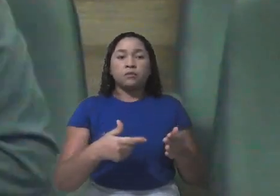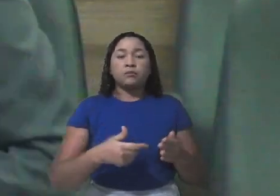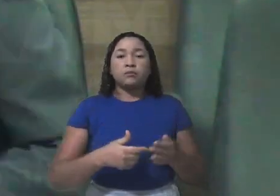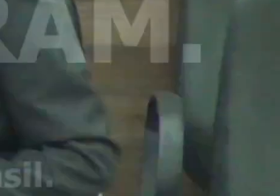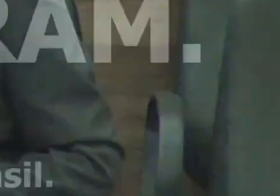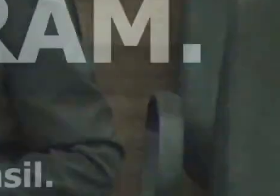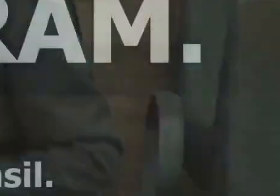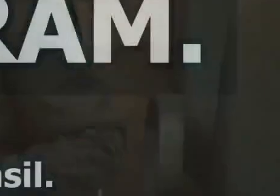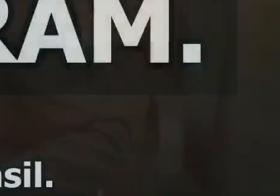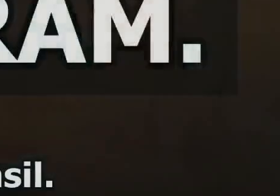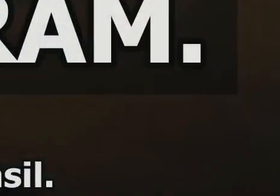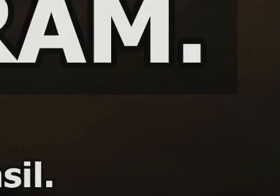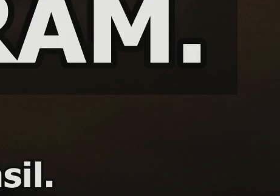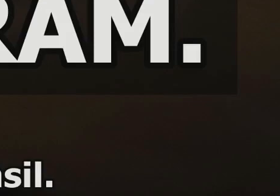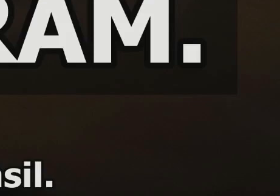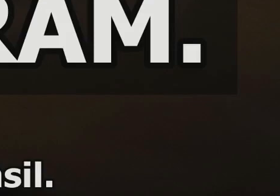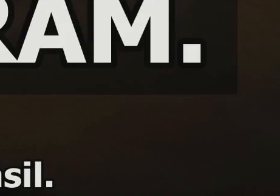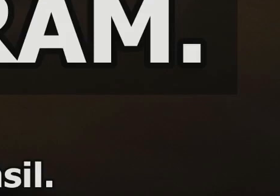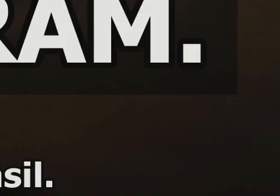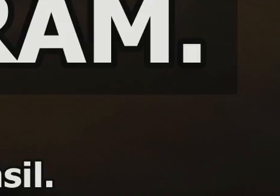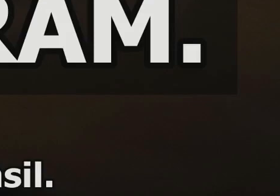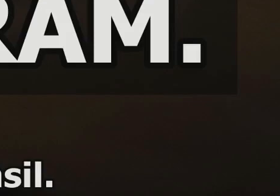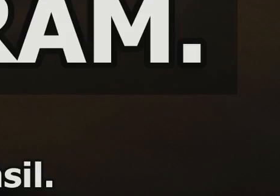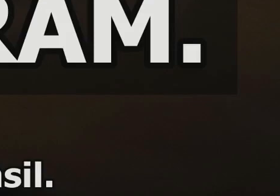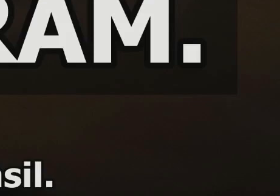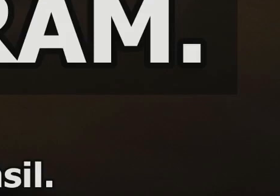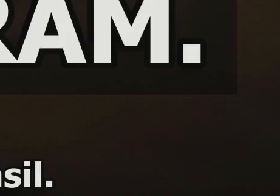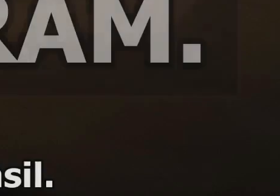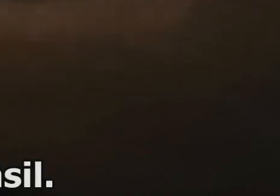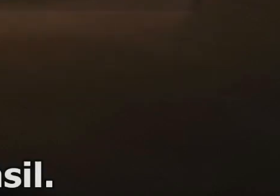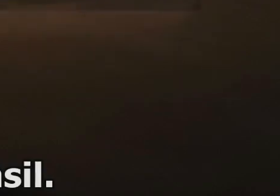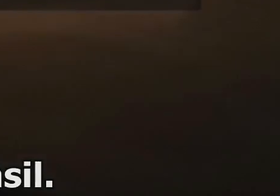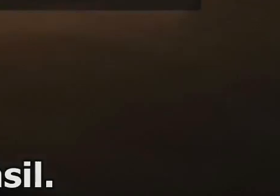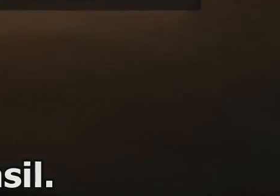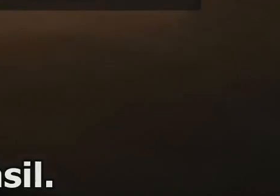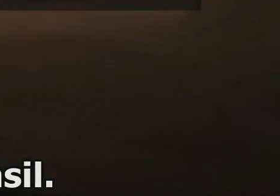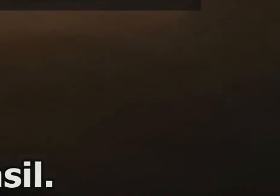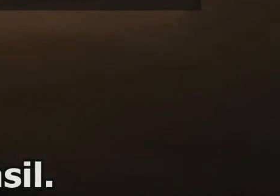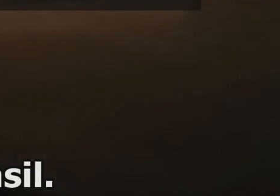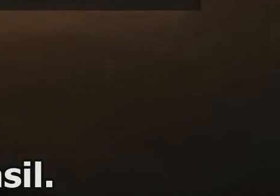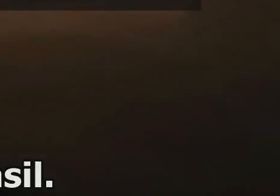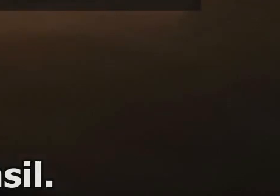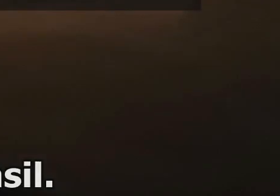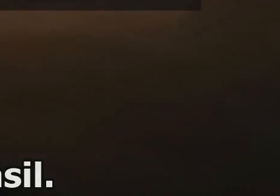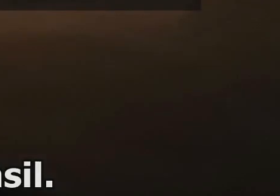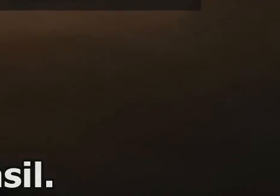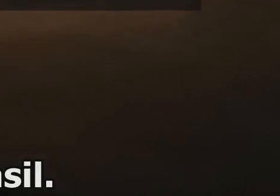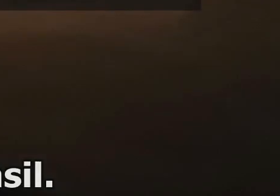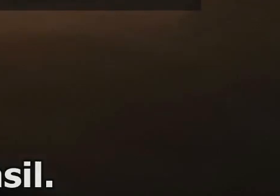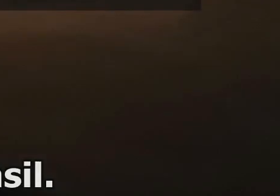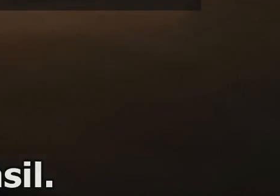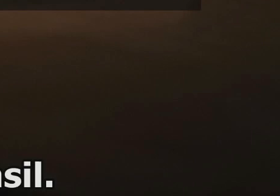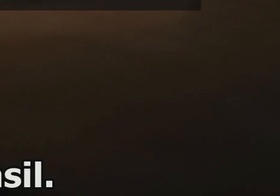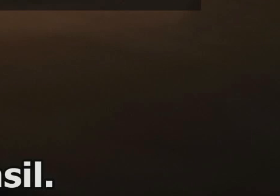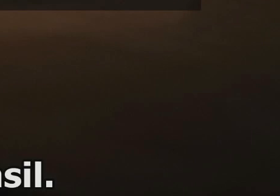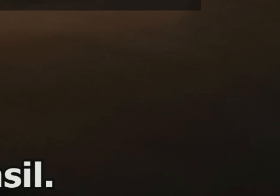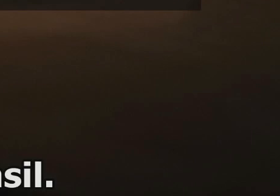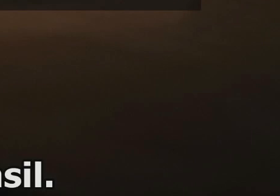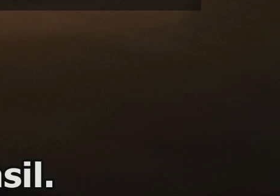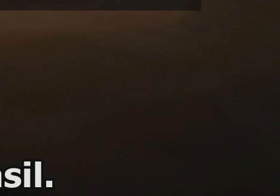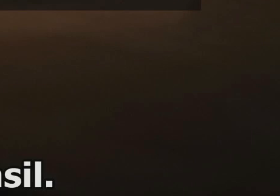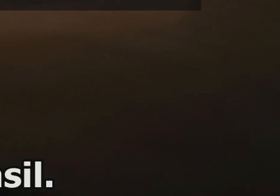Veio para o que era seu, e os seus não o receberam. Mas a todos quantos o